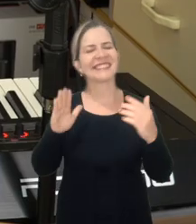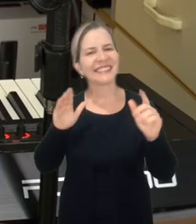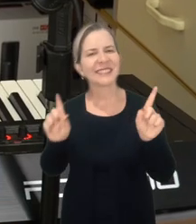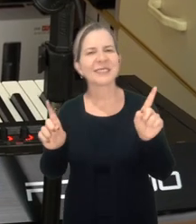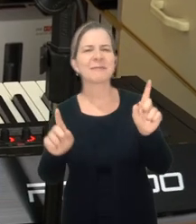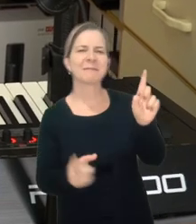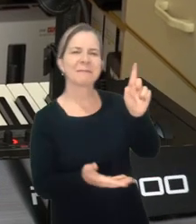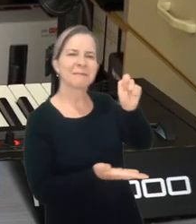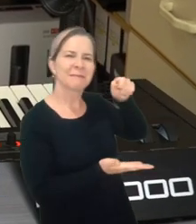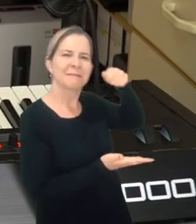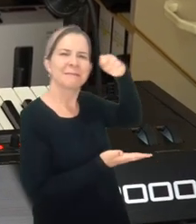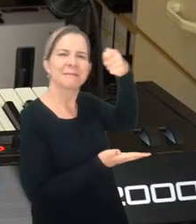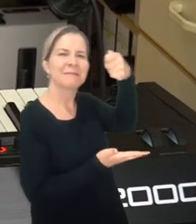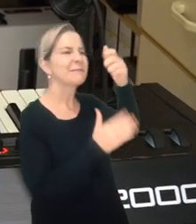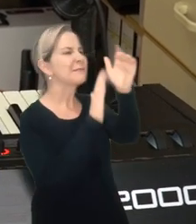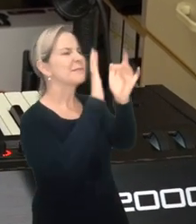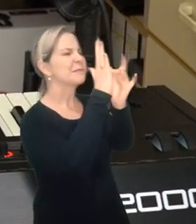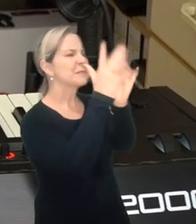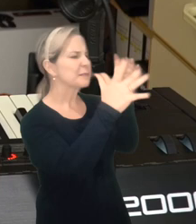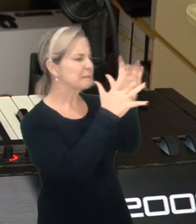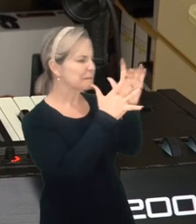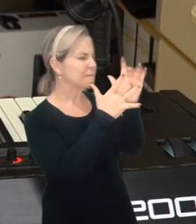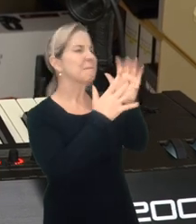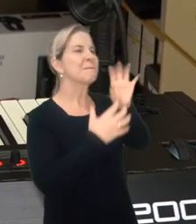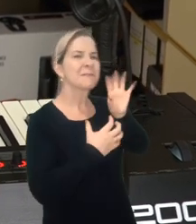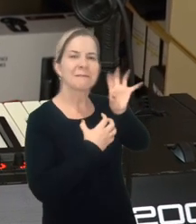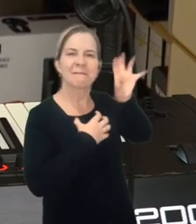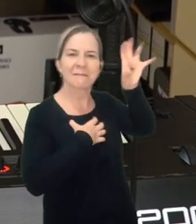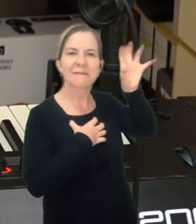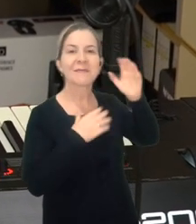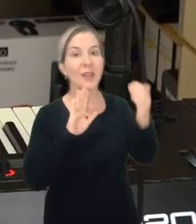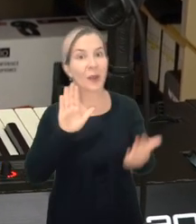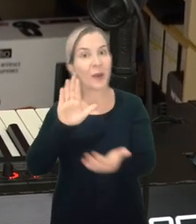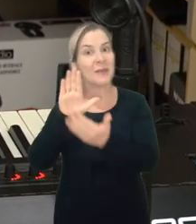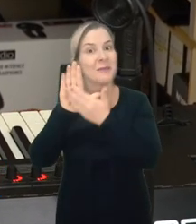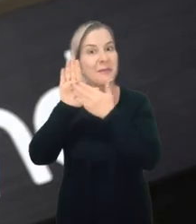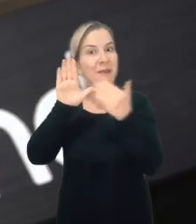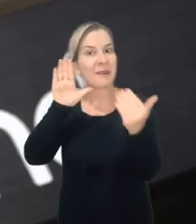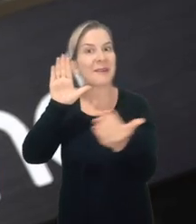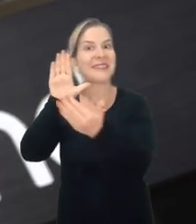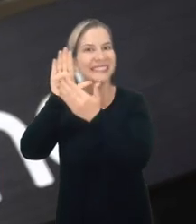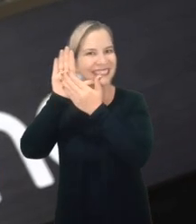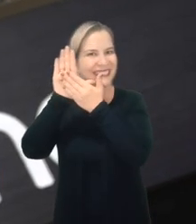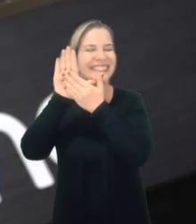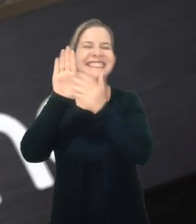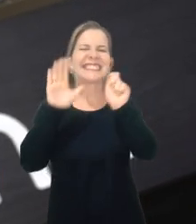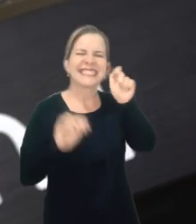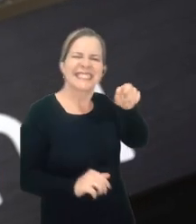perdão. Nome que inspira o meu louvor, nome